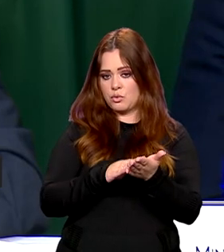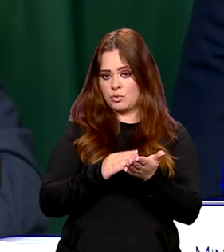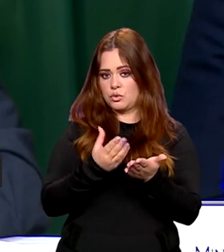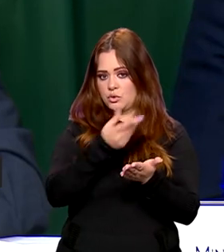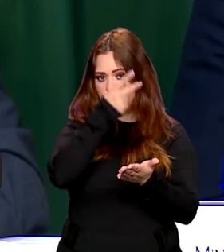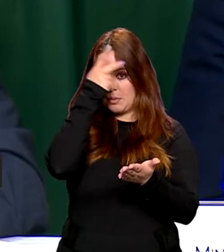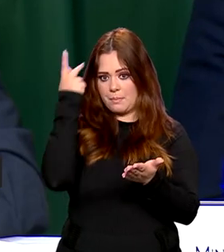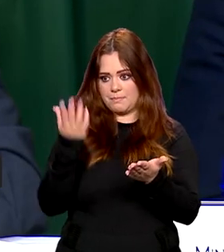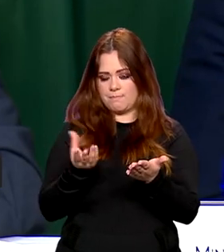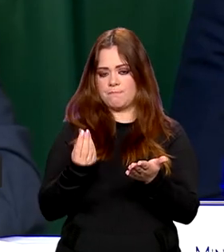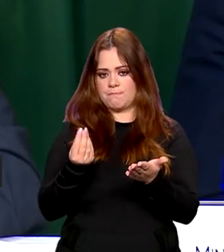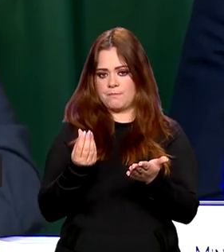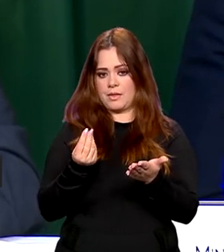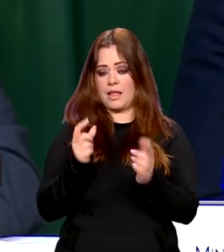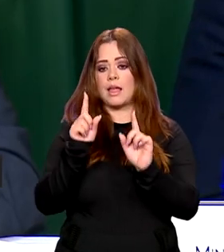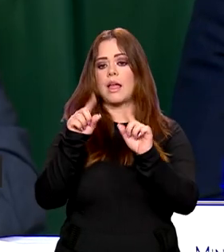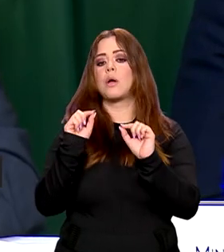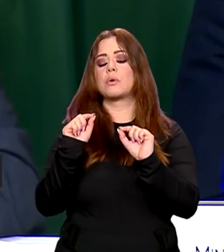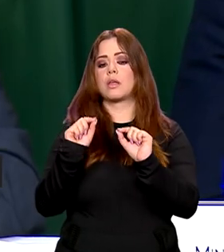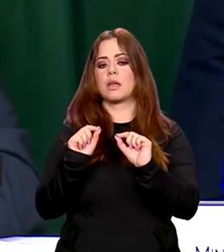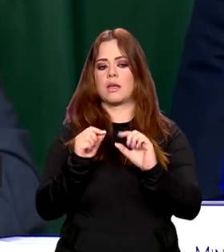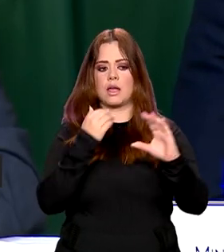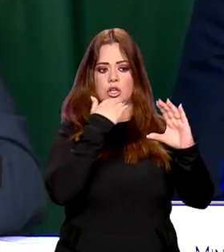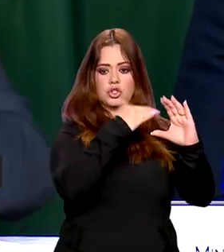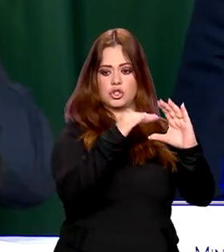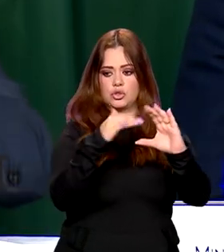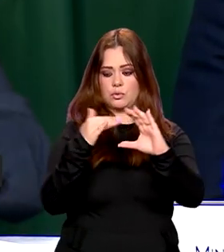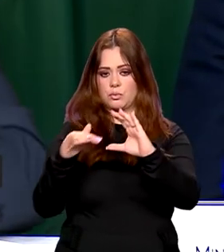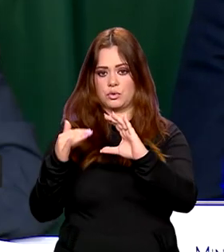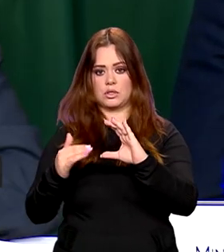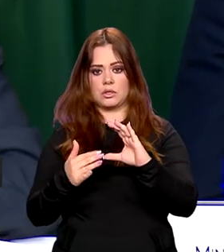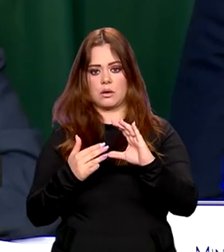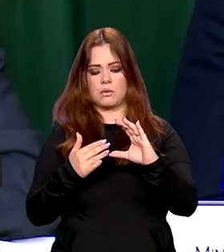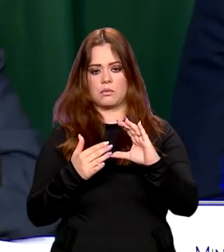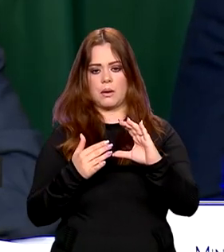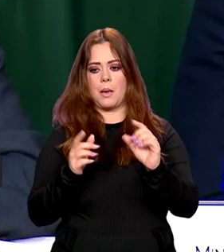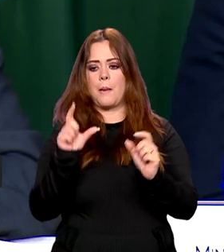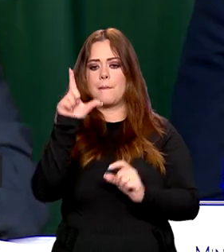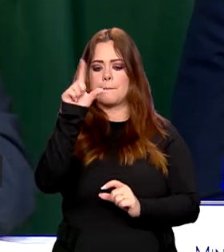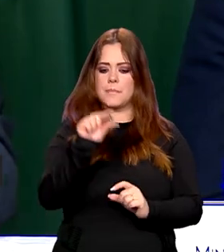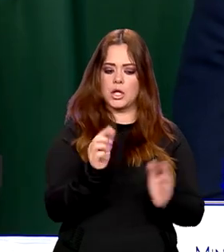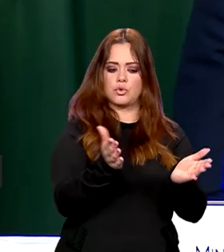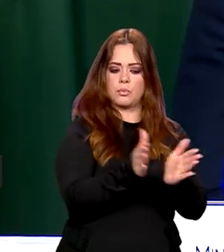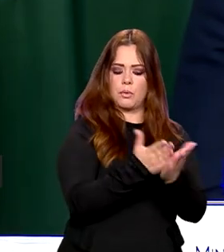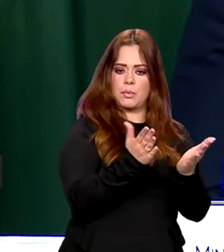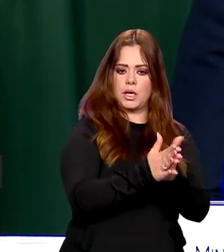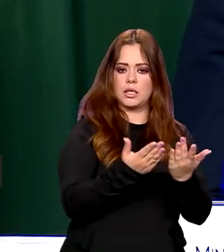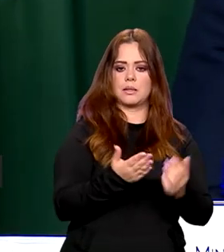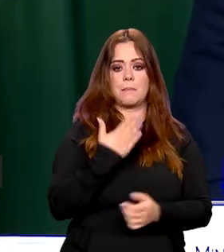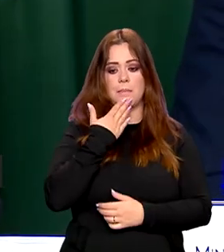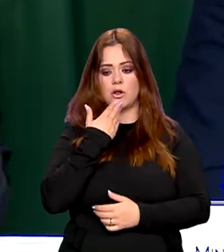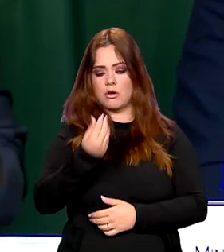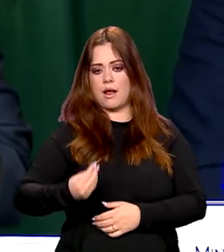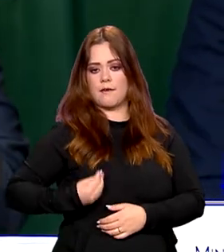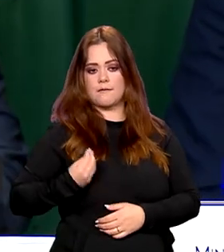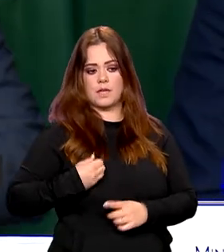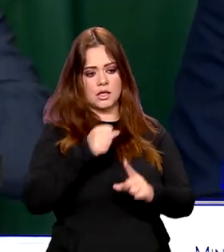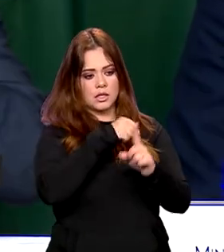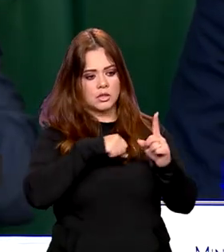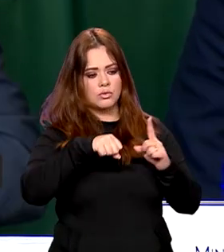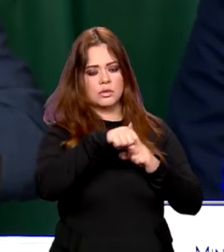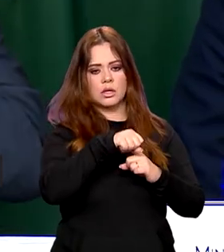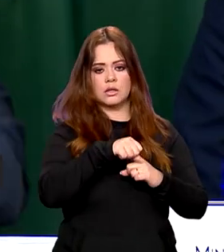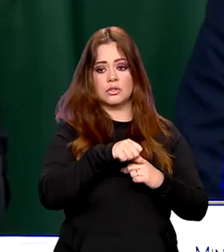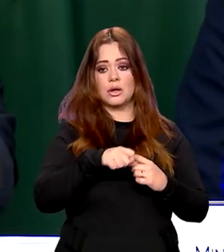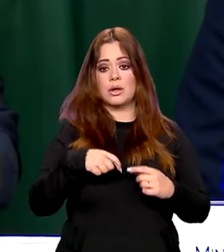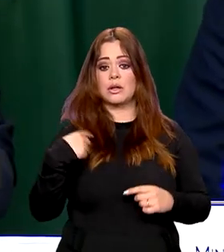de renda. Significa menos pobreza, significa mais poder de consumo, significa melhorar a vida da sociedade, que é o